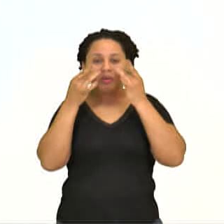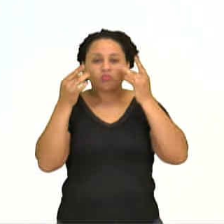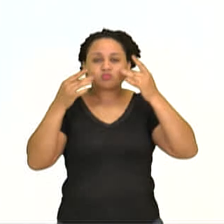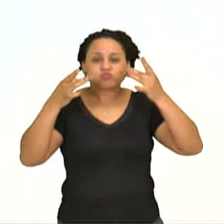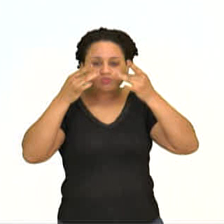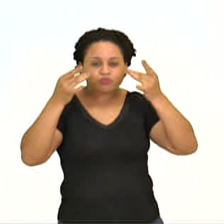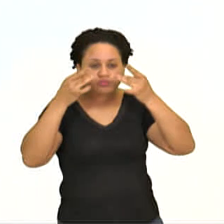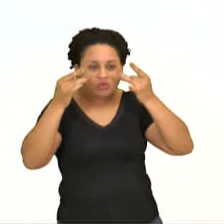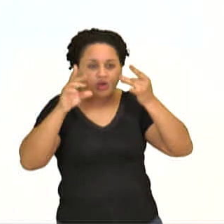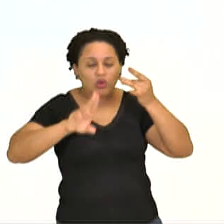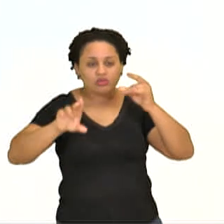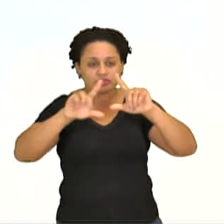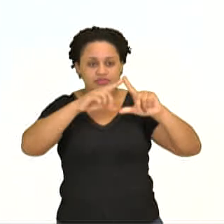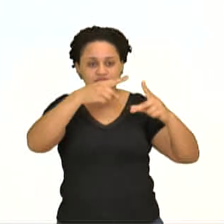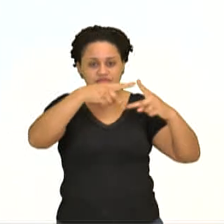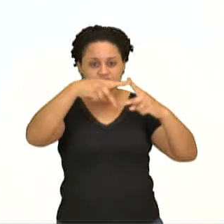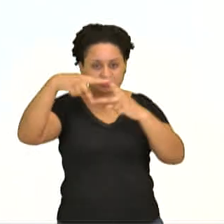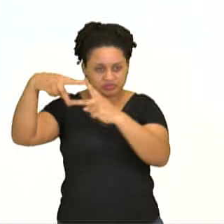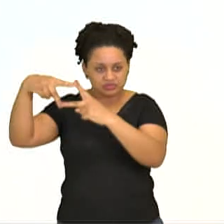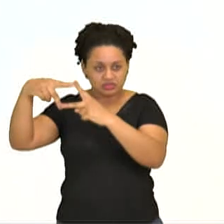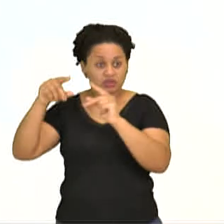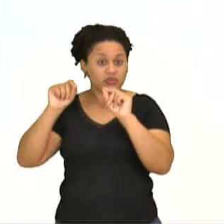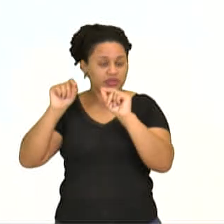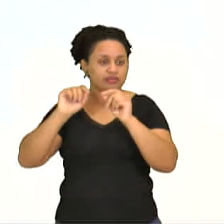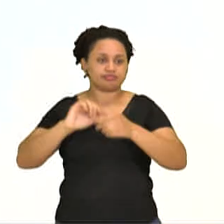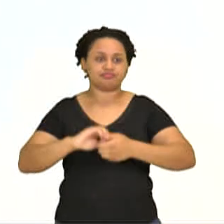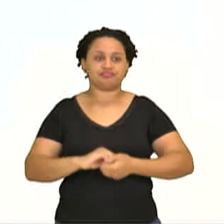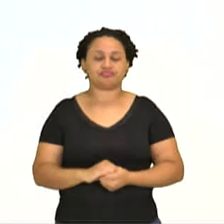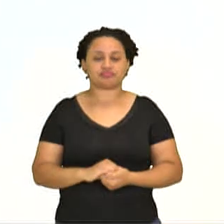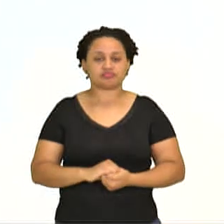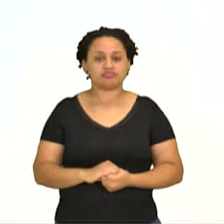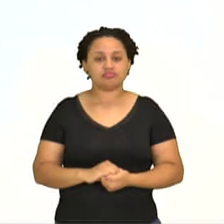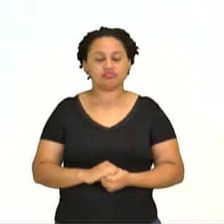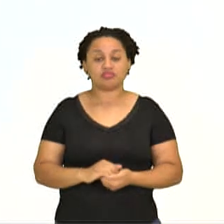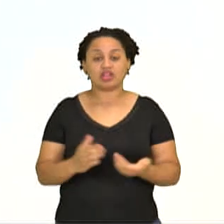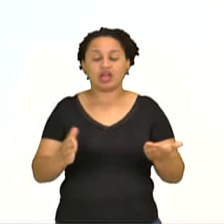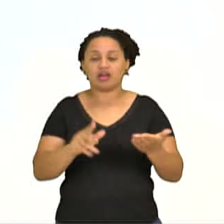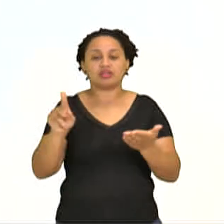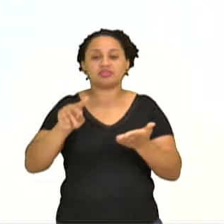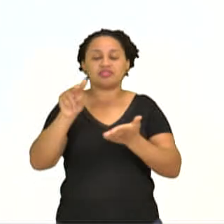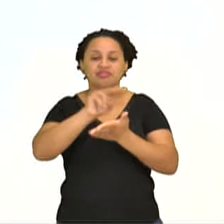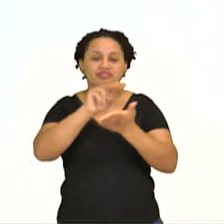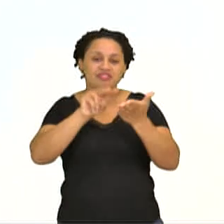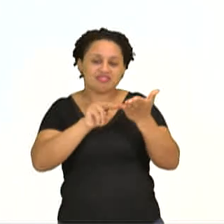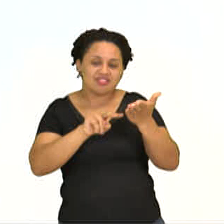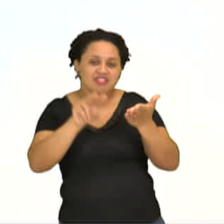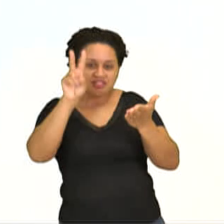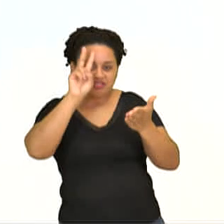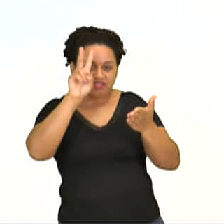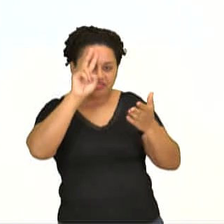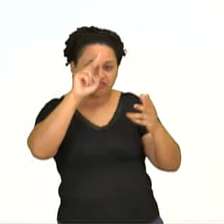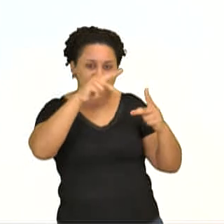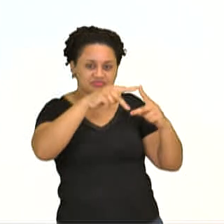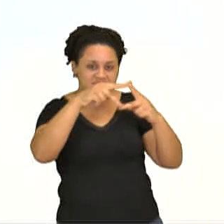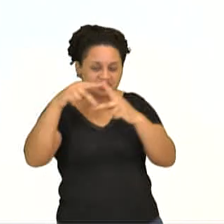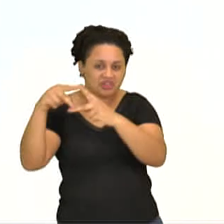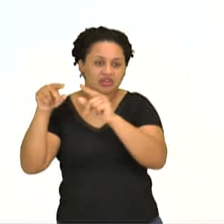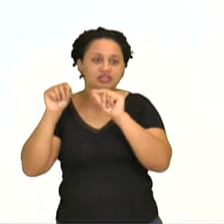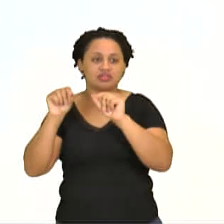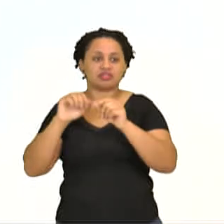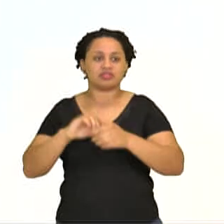é correto afirmar que, vamos ler esse quadrinho. What are you looking at, cat? O que você